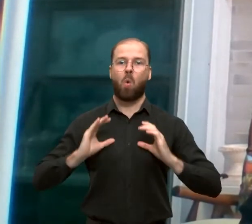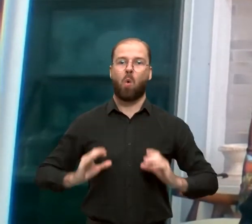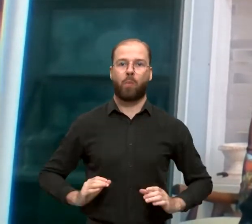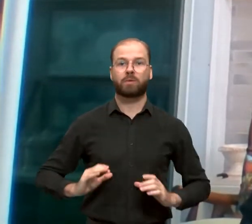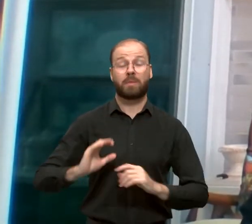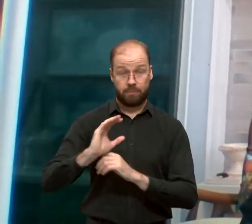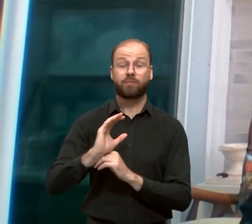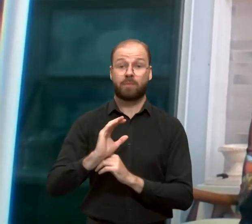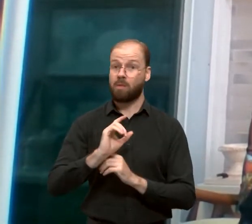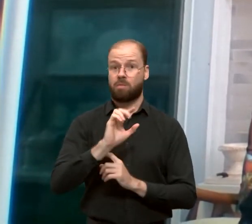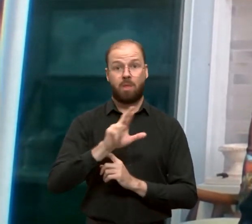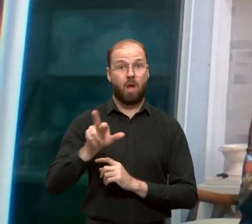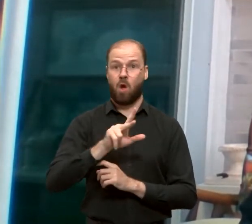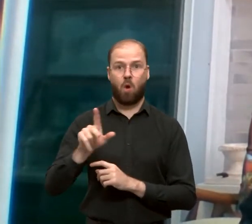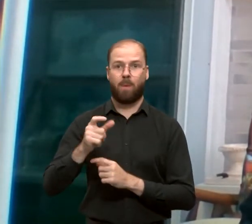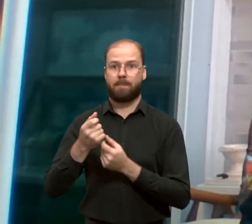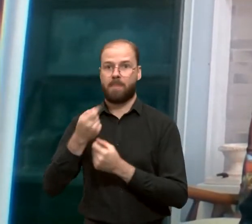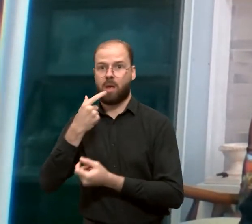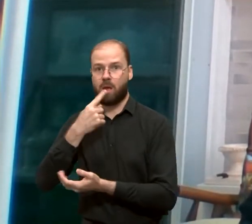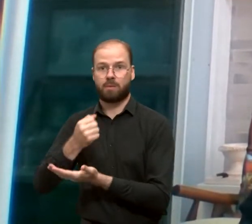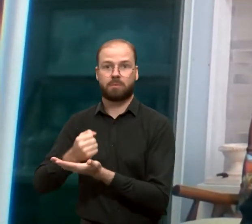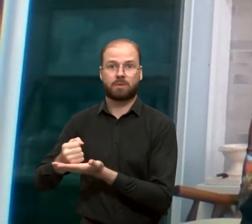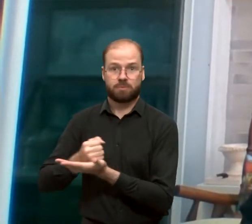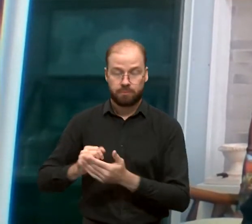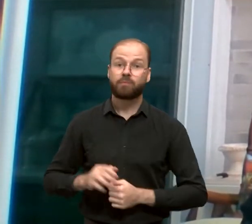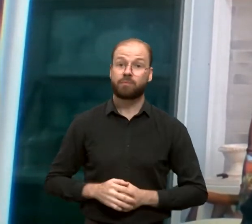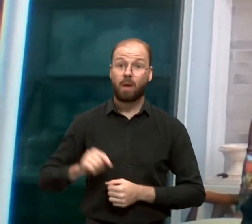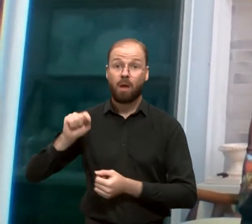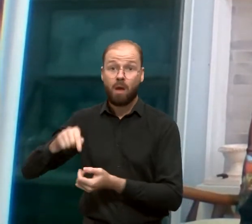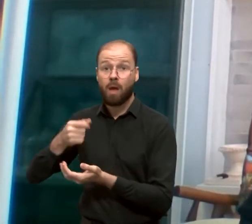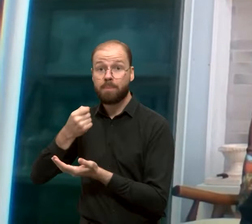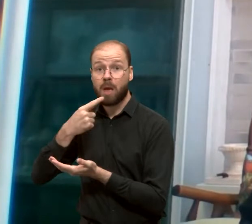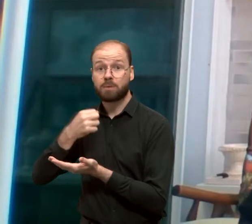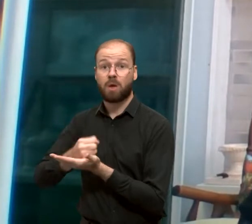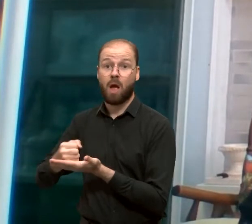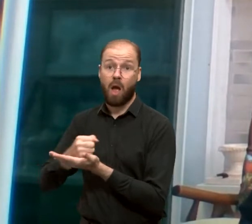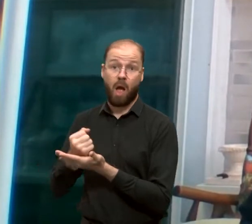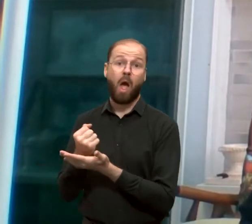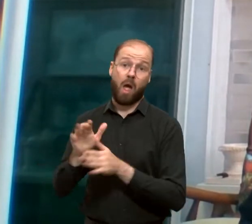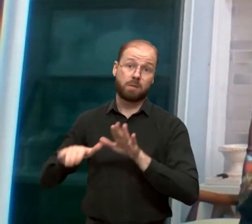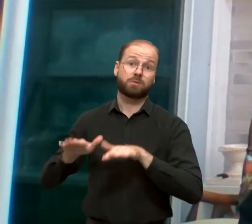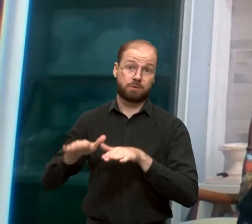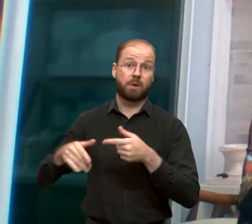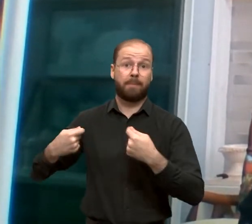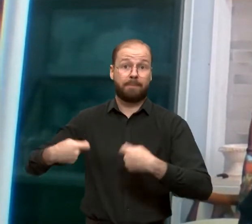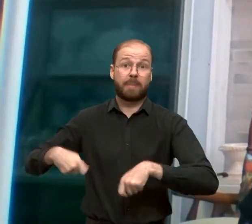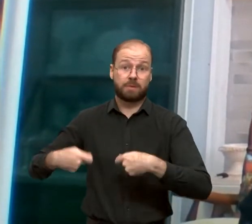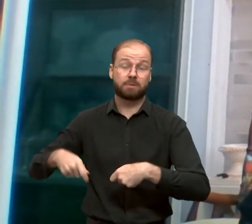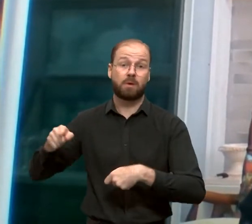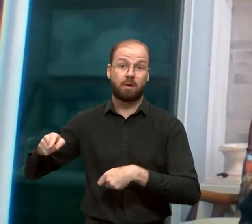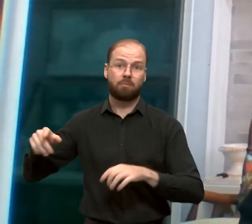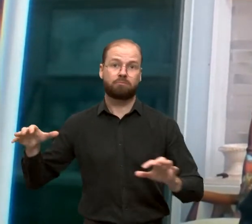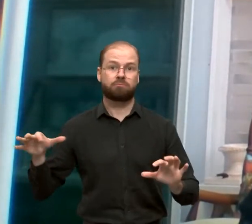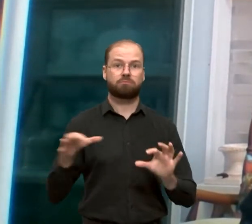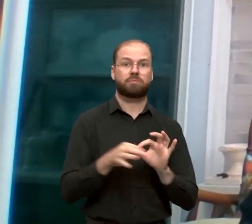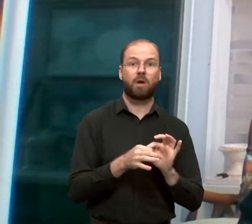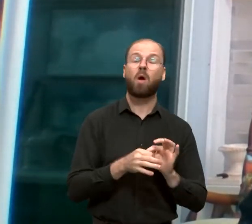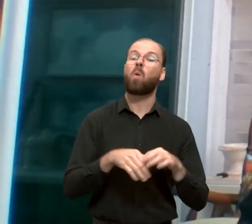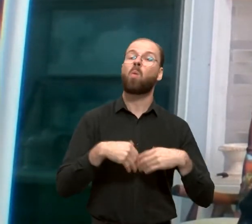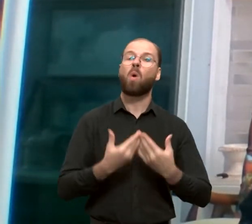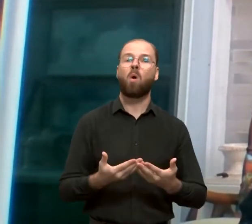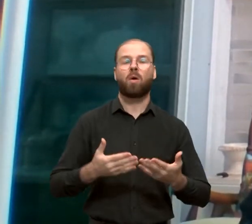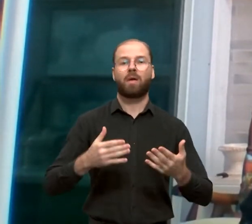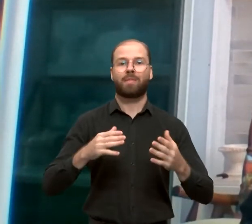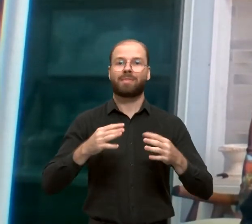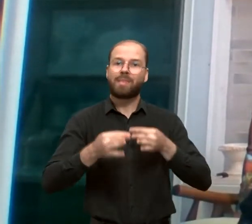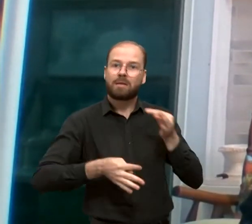não medicamentoso. O medicamentoso, muitas vezes, ele é necessário associado ao tratamento comportamental. O que significa